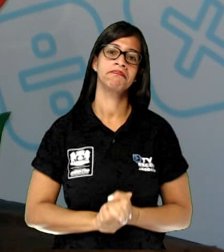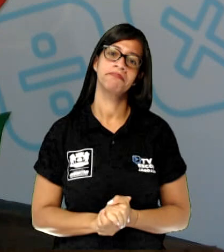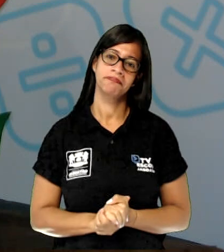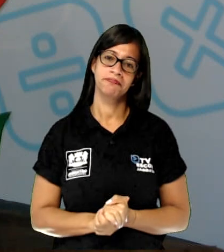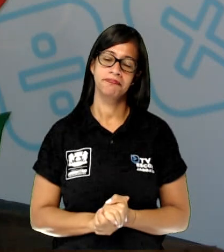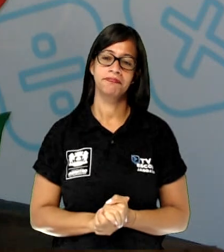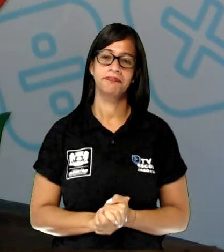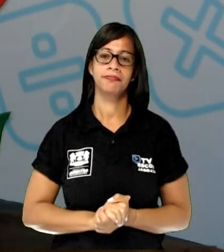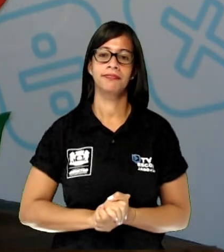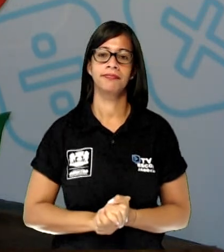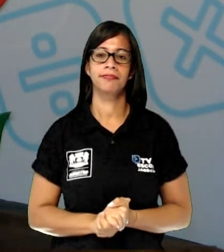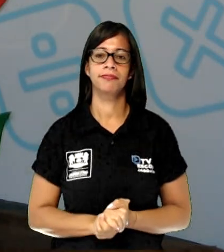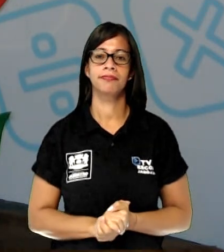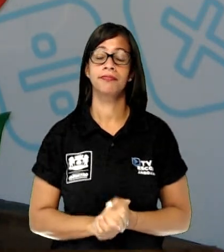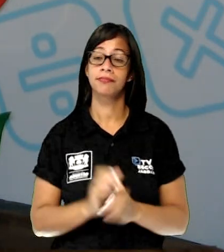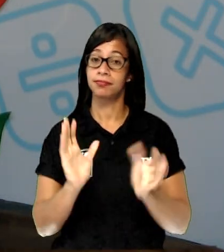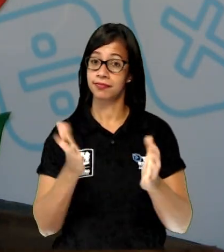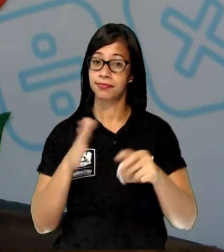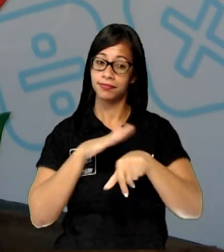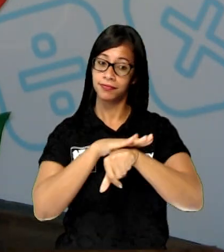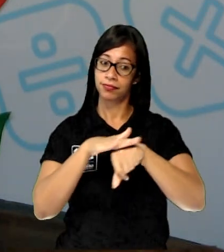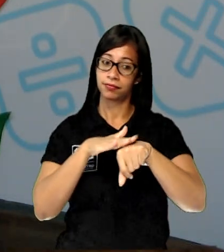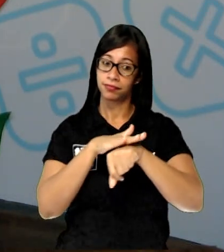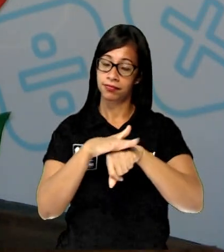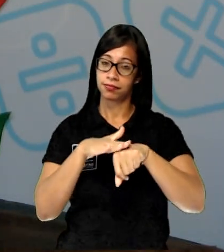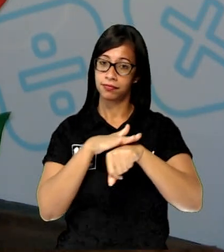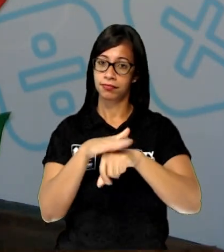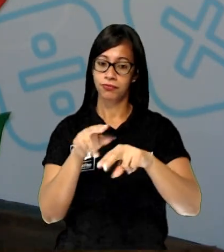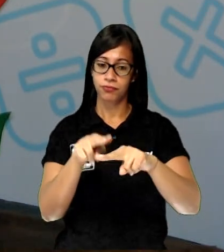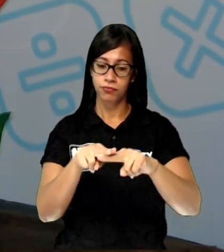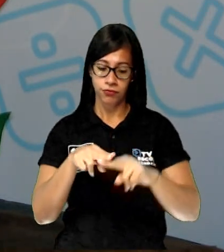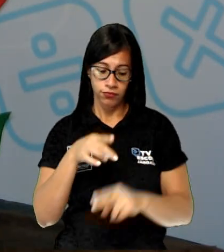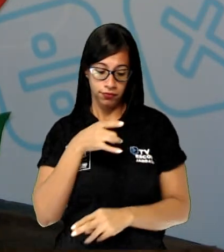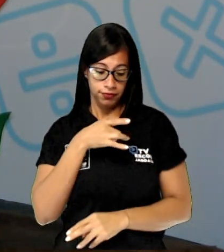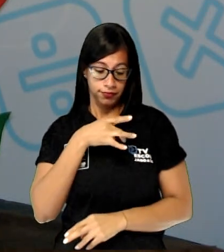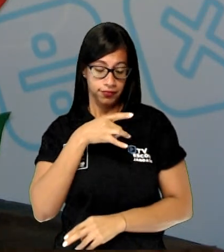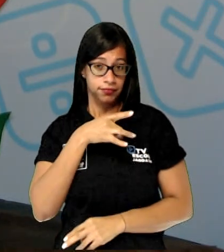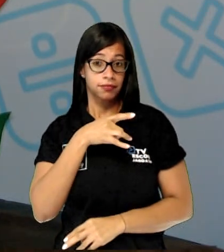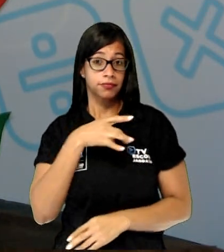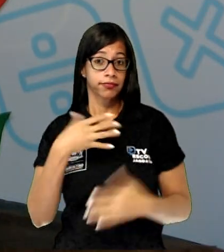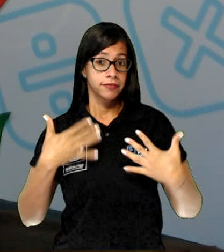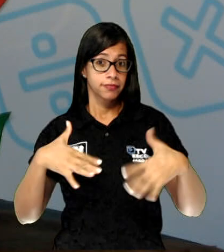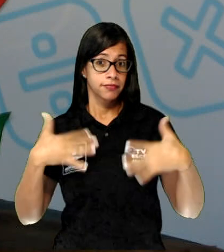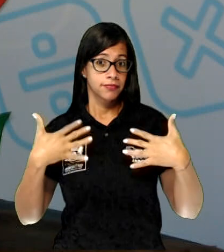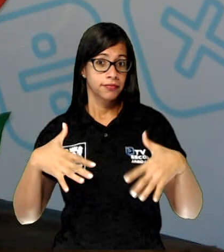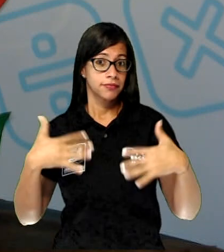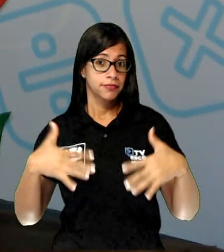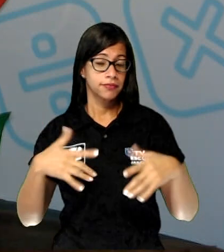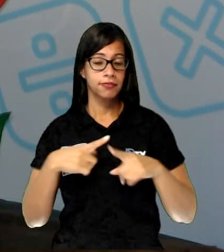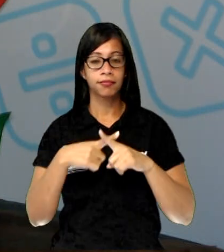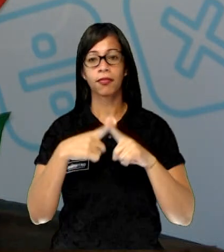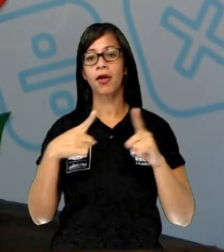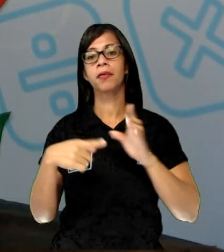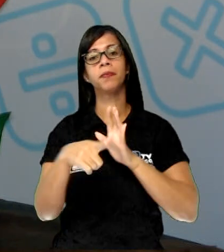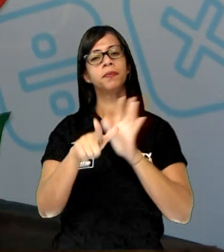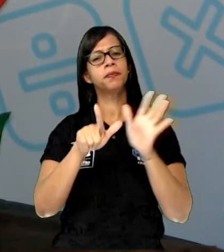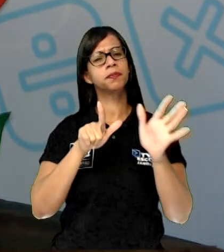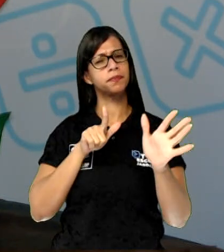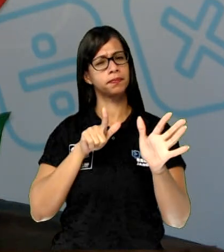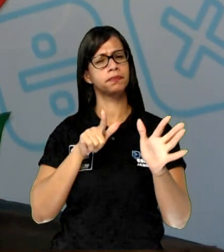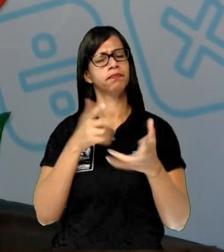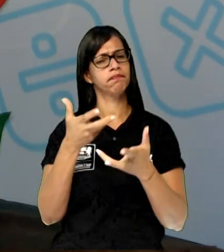nós vamos conversar sobre o medo. Mas antes disso, eu quero, sabe o quê? Que vocês